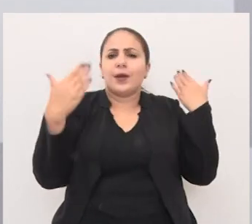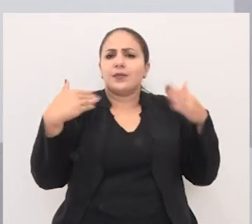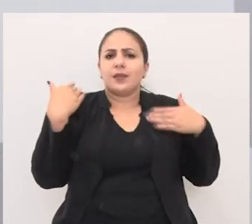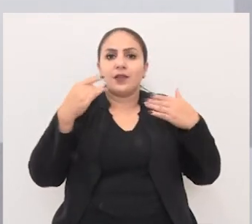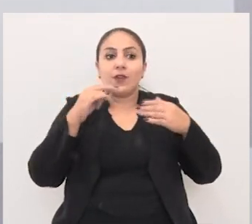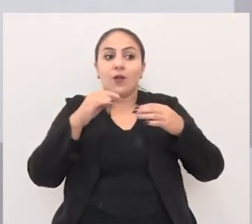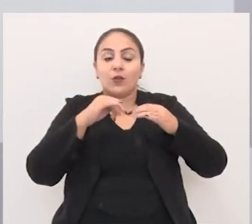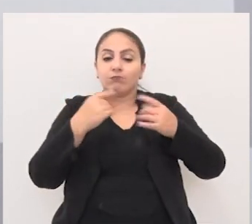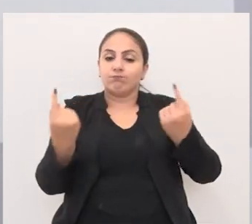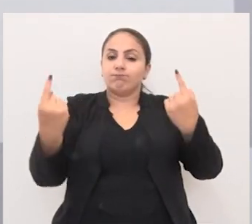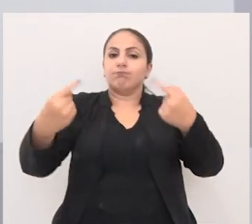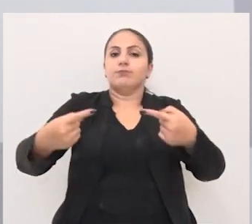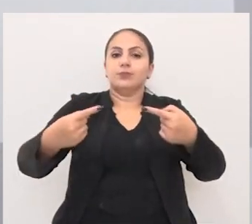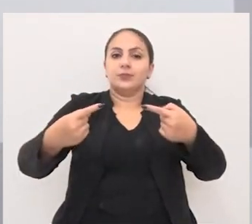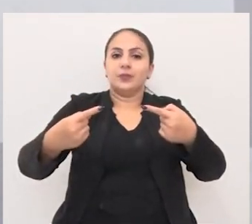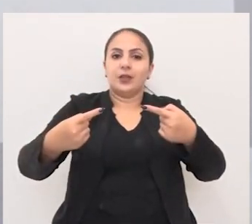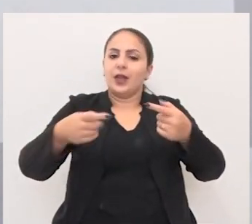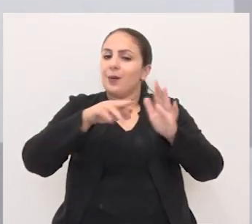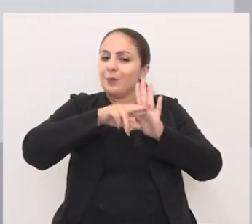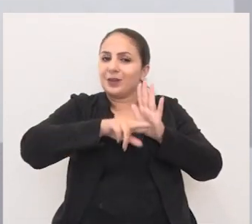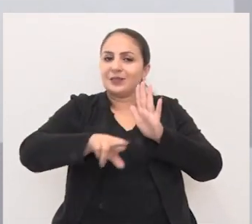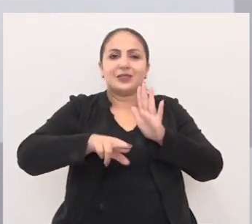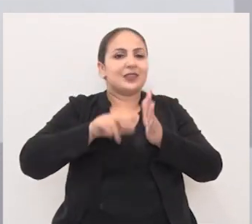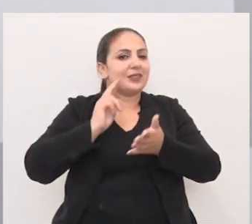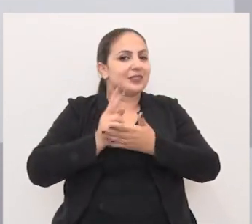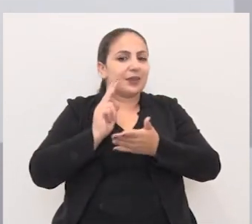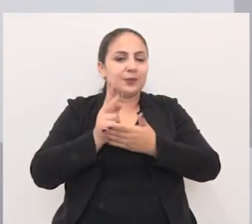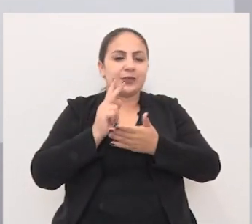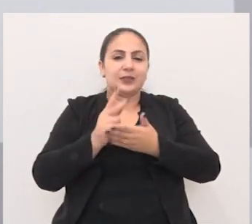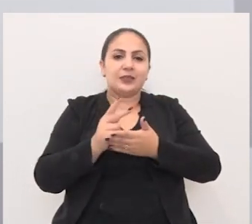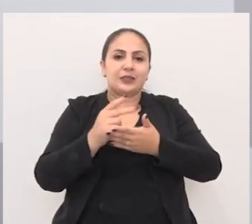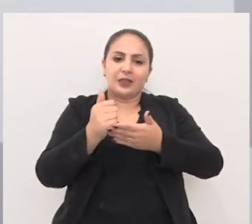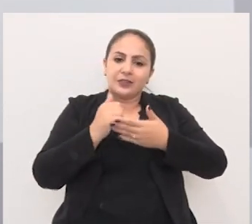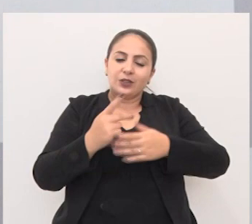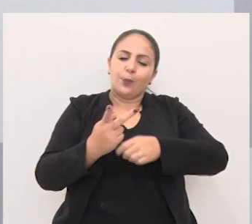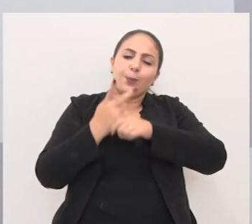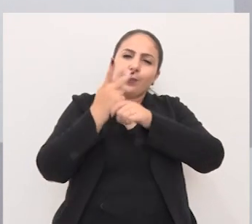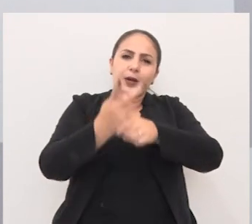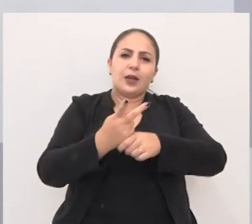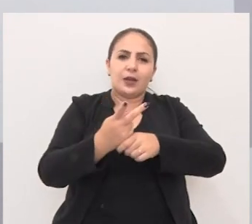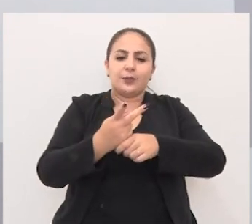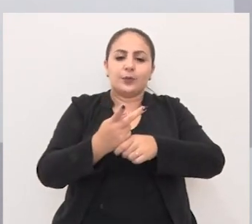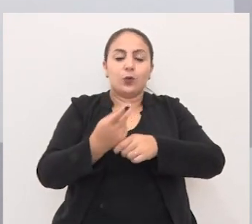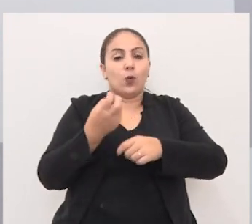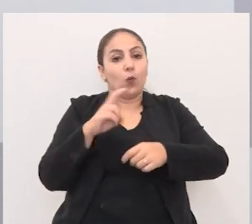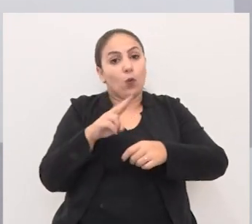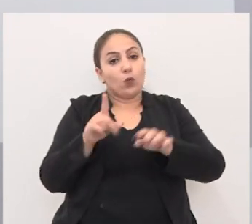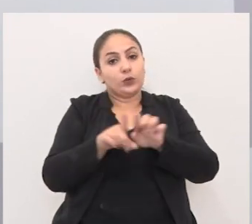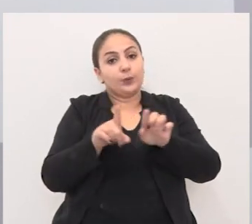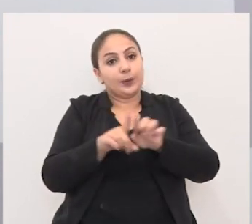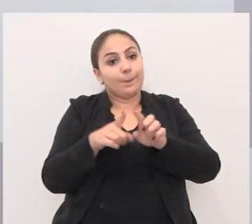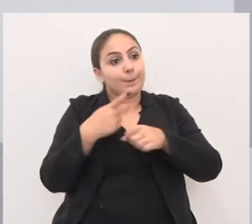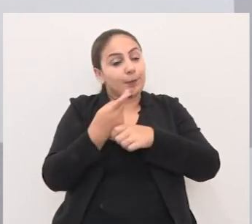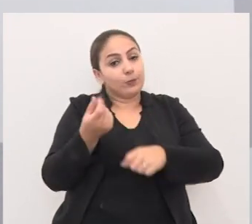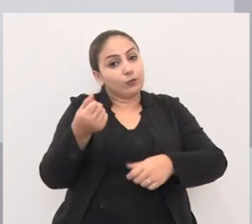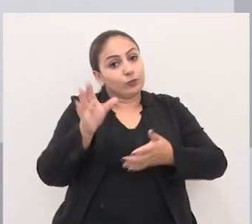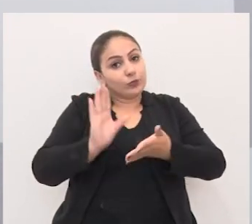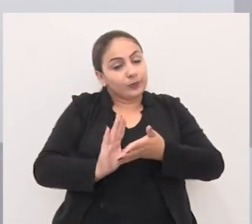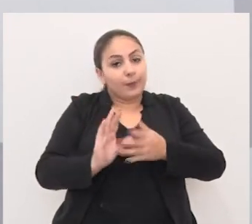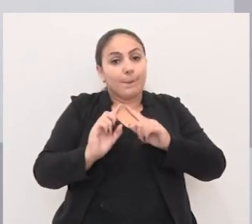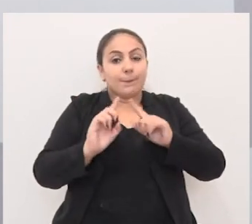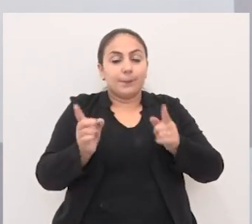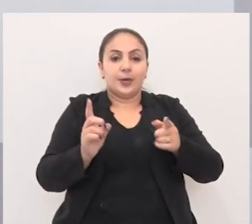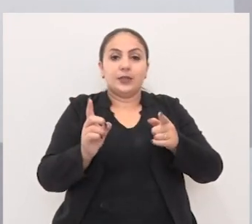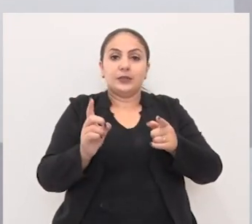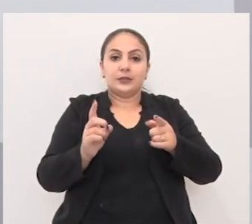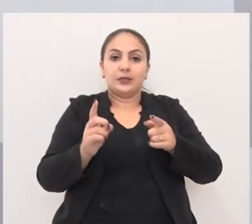passear, eles vão para disputar e consequentemente sempre estão trazendo alguns troféus ou até mesmo premiações em dinheiro,